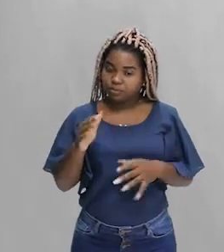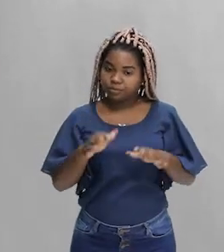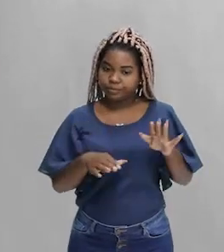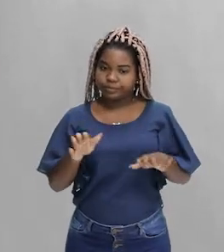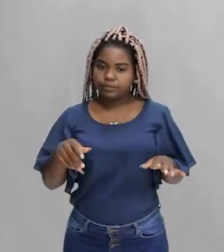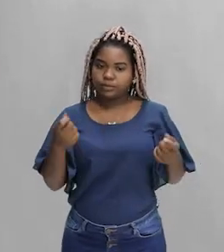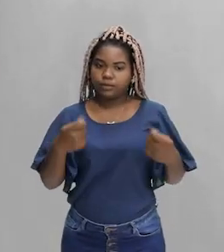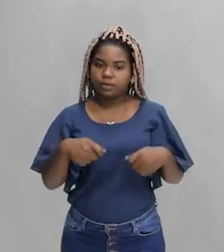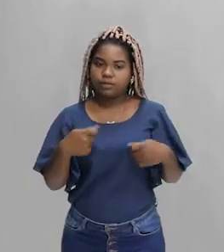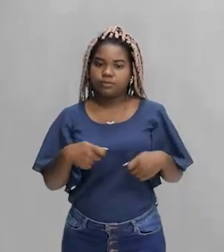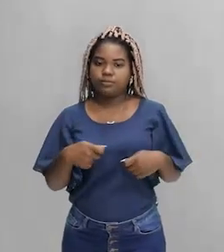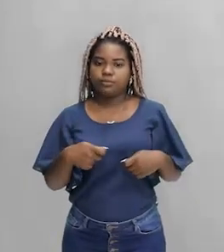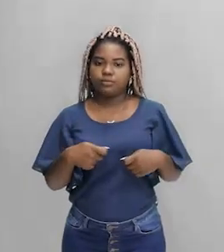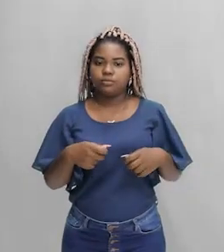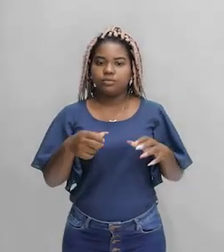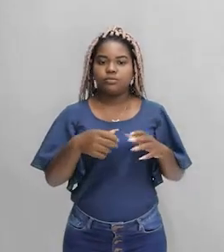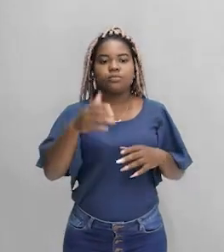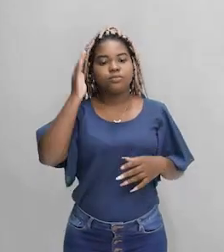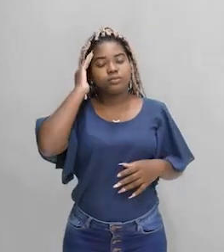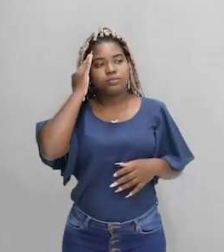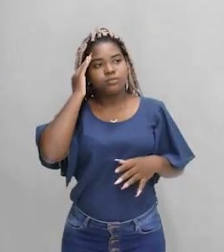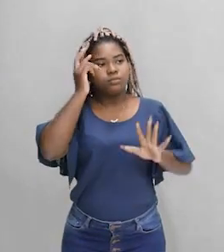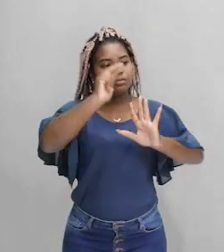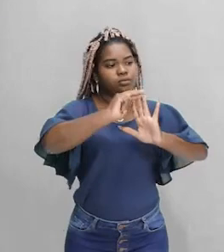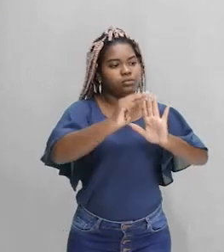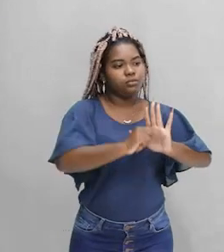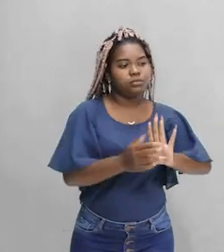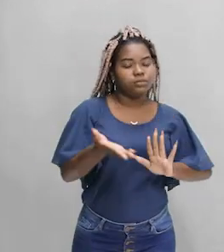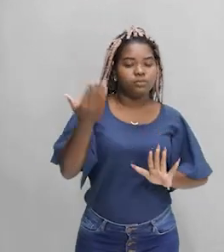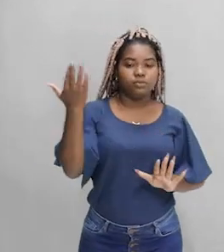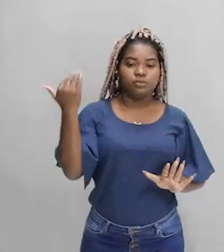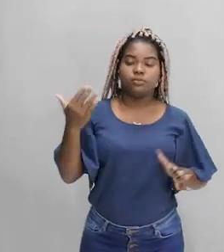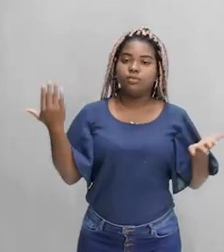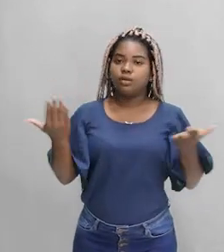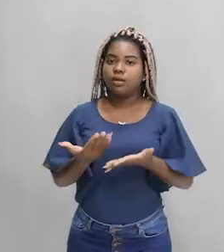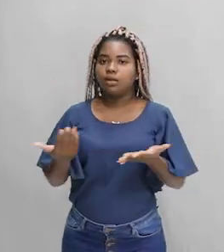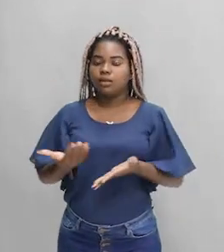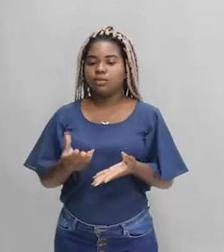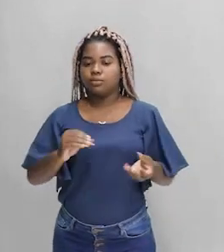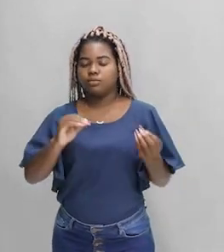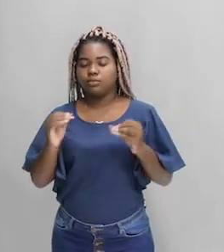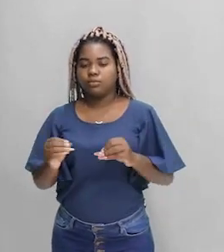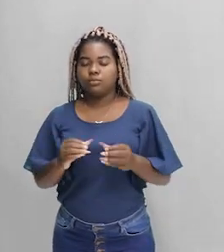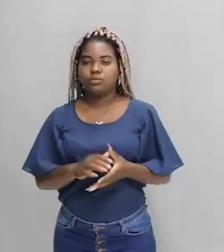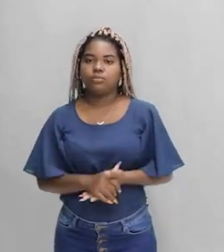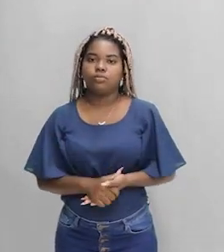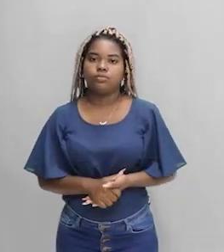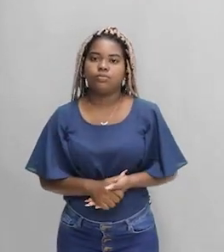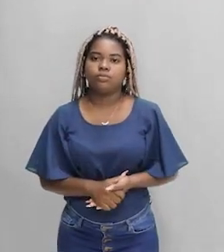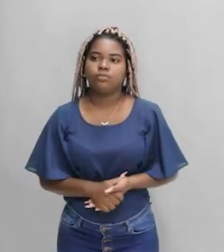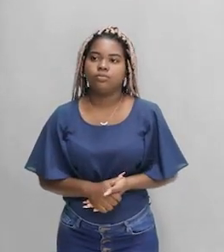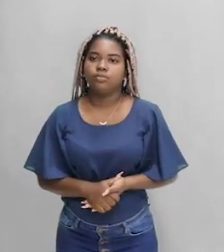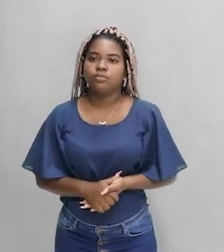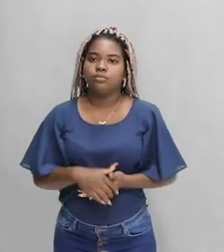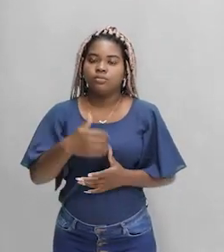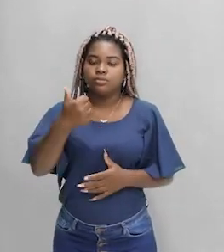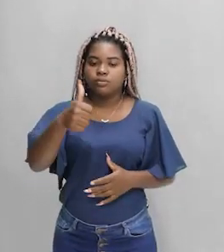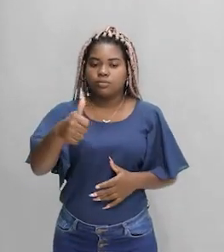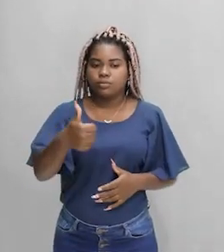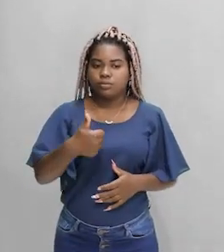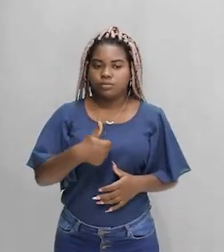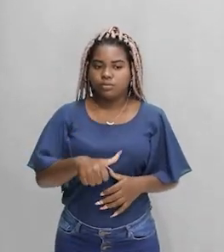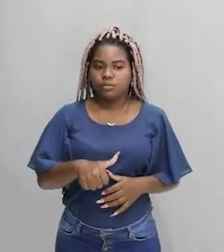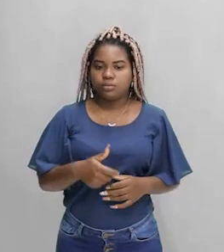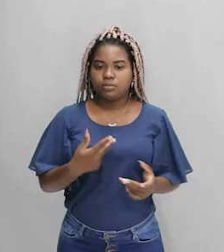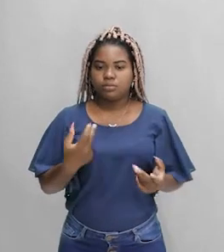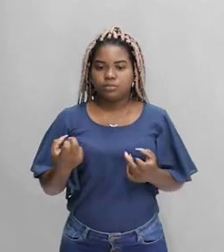gente precisa fazer esses links, esses ganchos, tá bom? E é natural os exercícios aparecerem assim, tá? É só você fazer a análise, você está percebendo